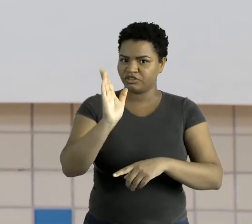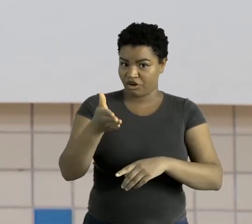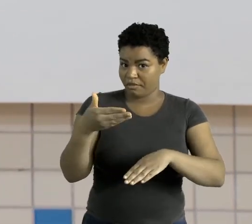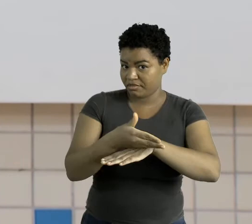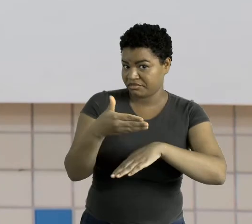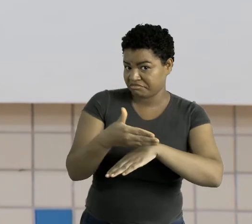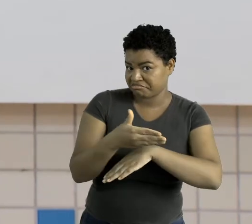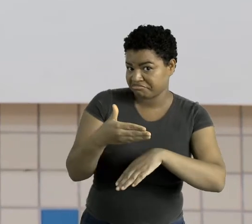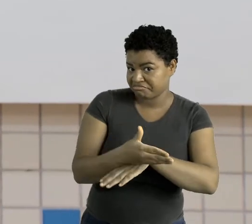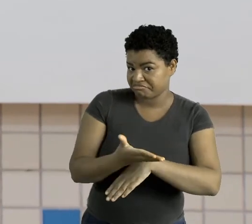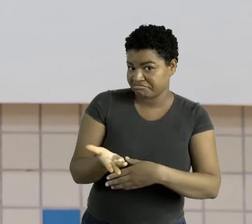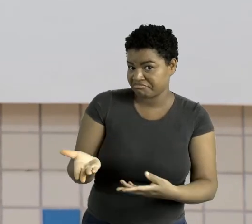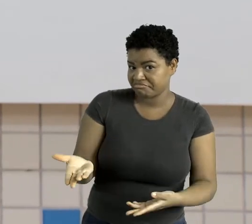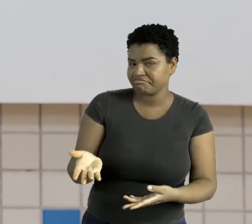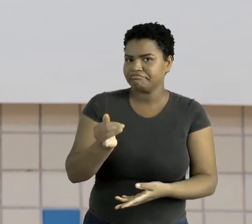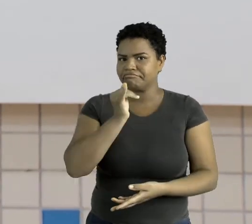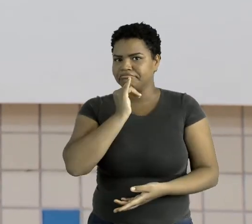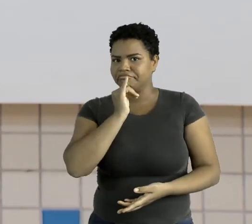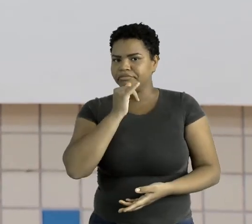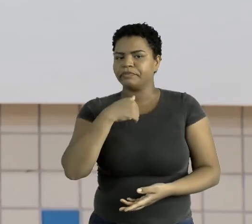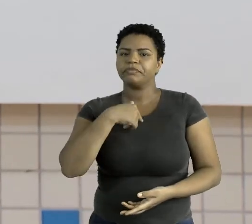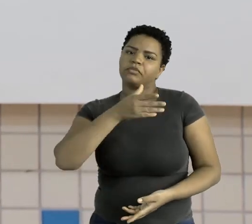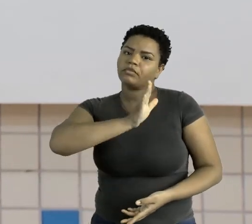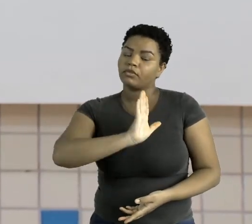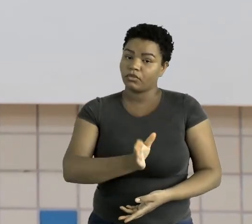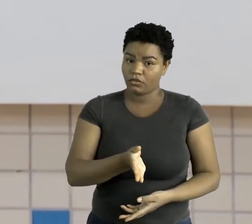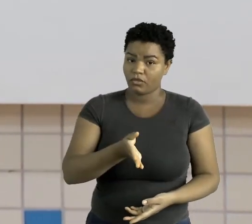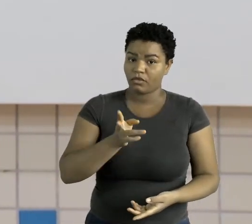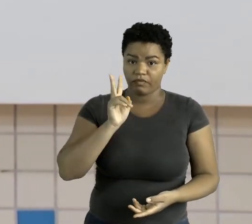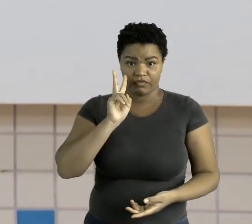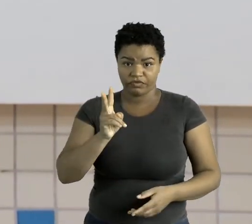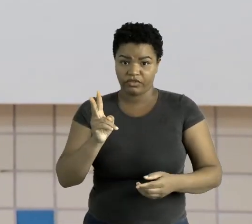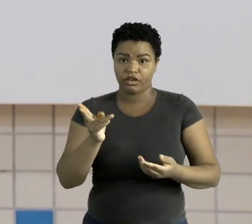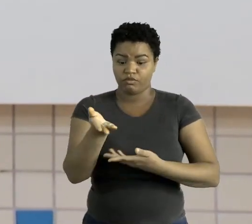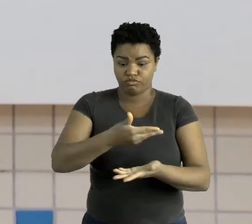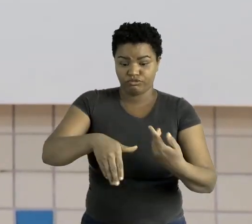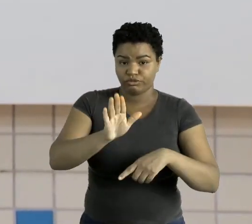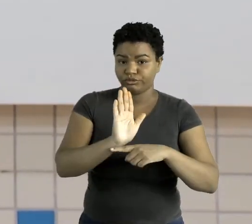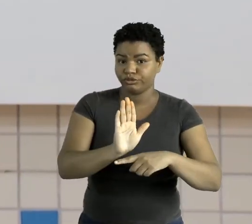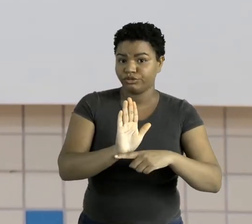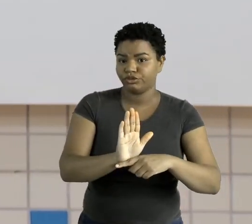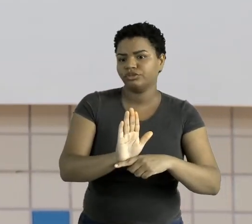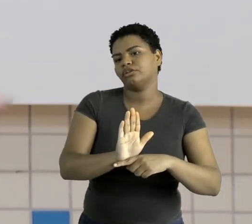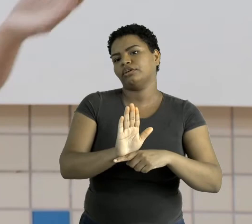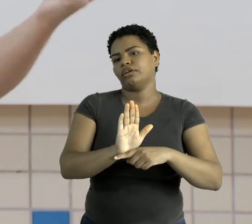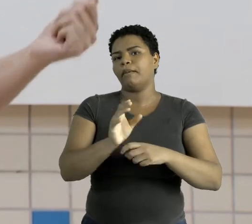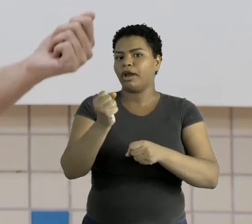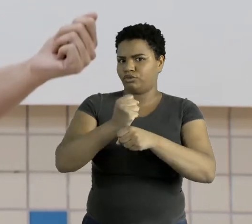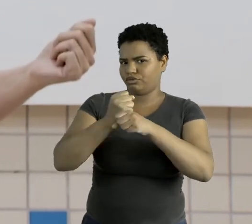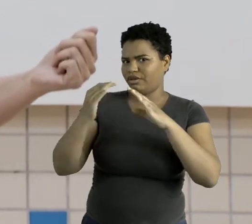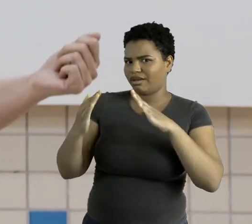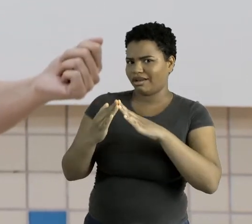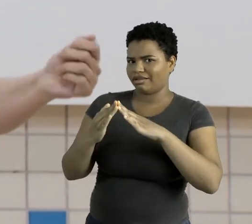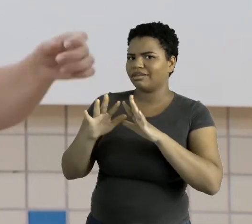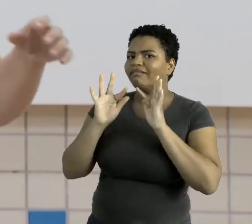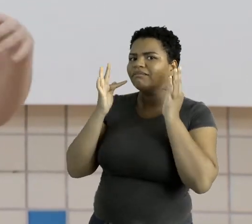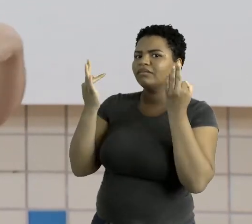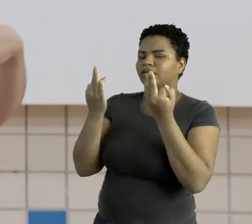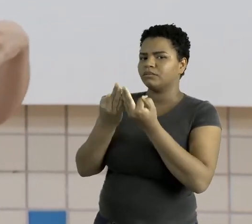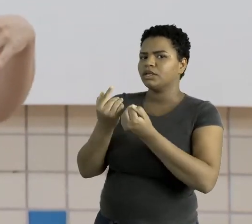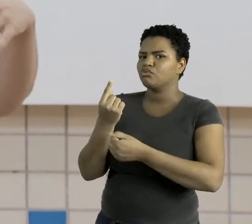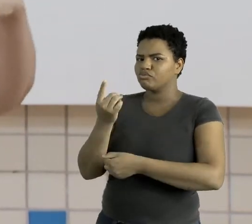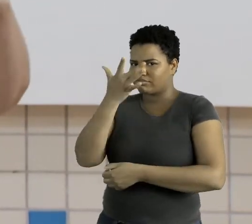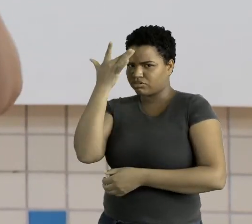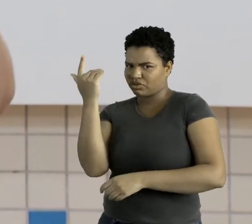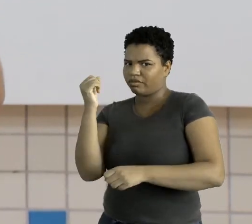mutirão? Por exemplo, eu já vi mutirão, quando vai construir uma casa, um parente vai construir uma casa, não tem